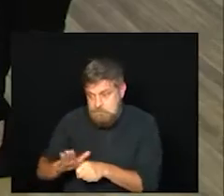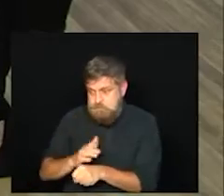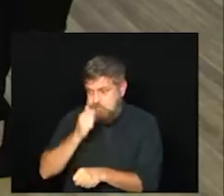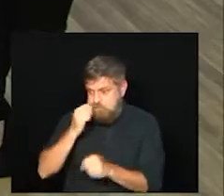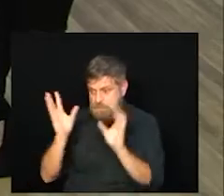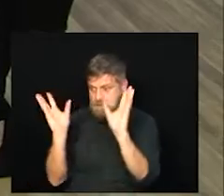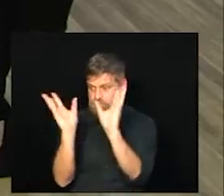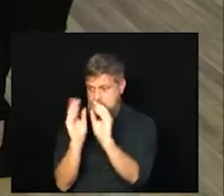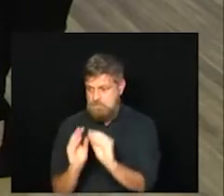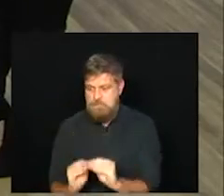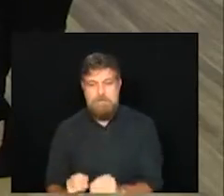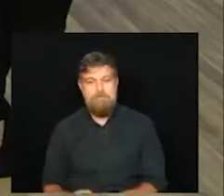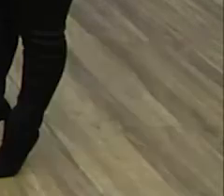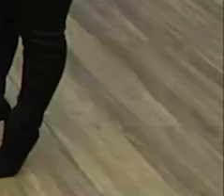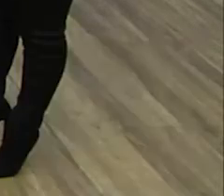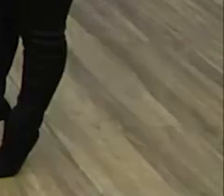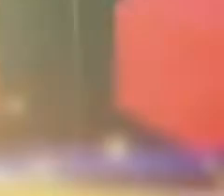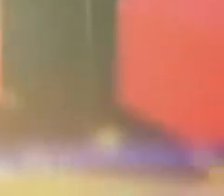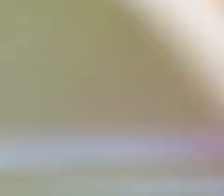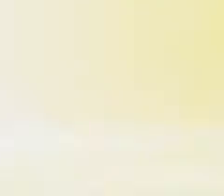Até.